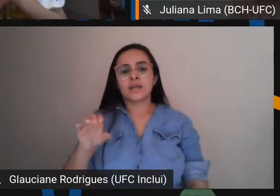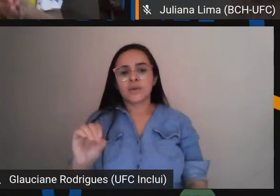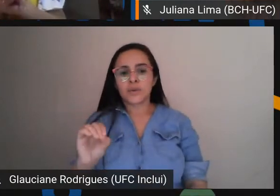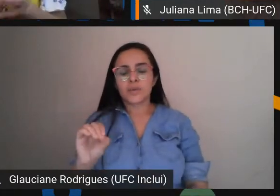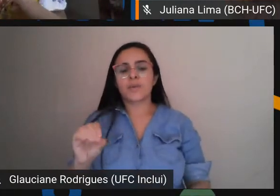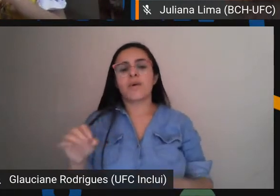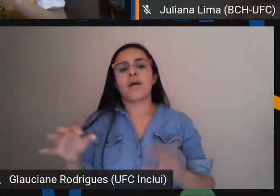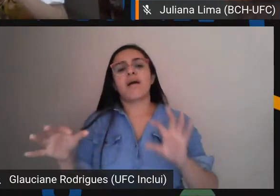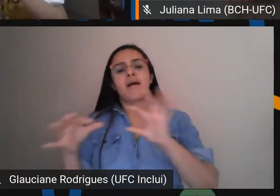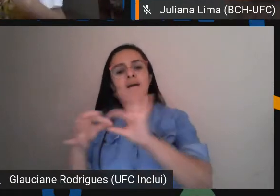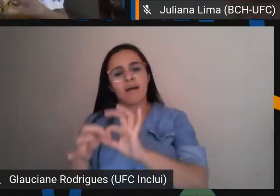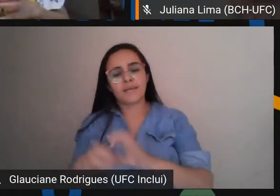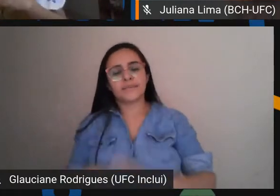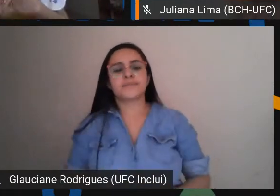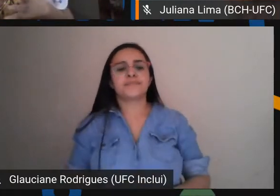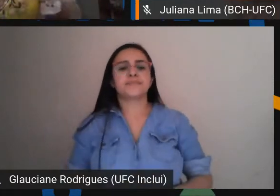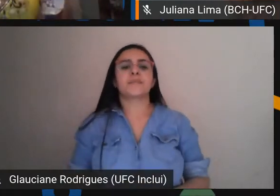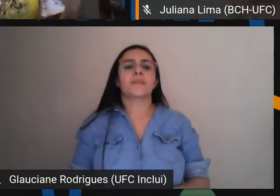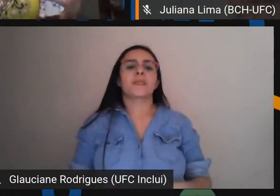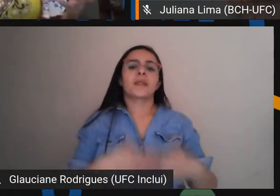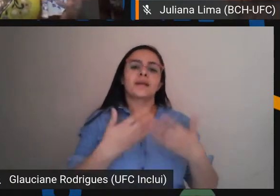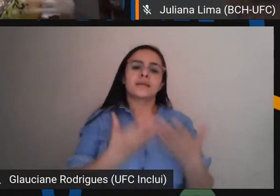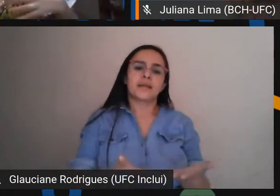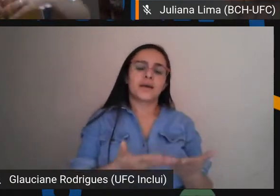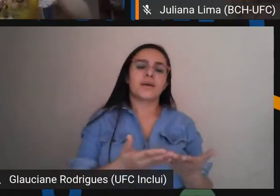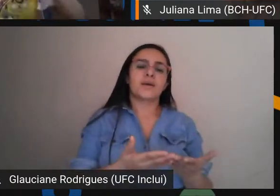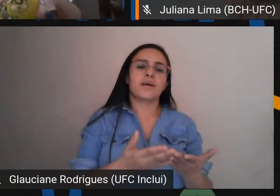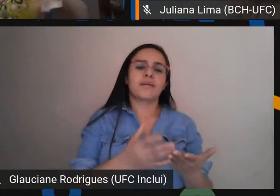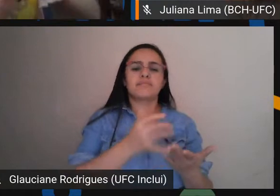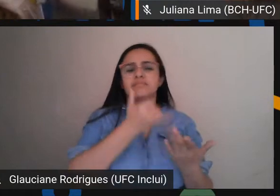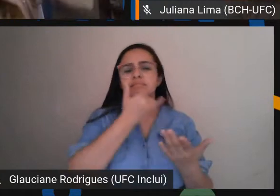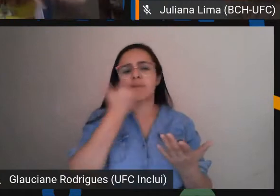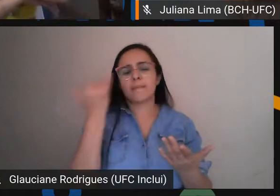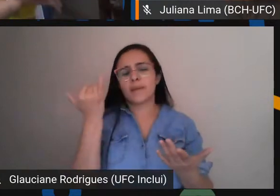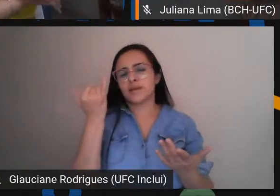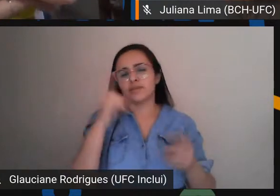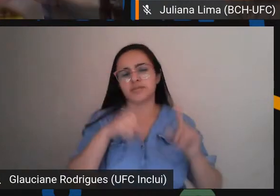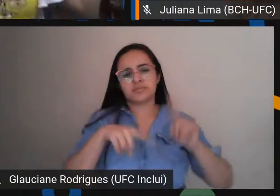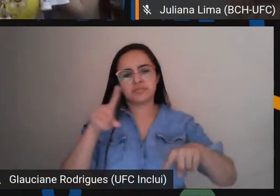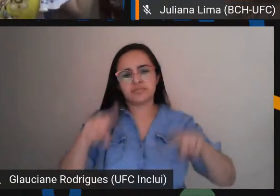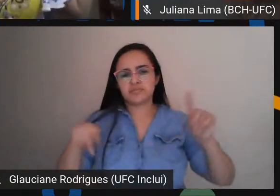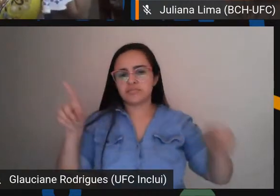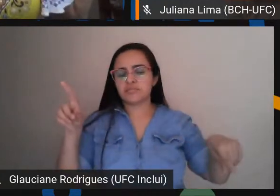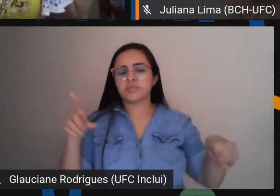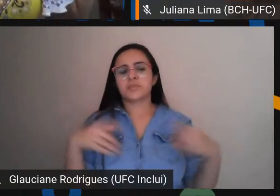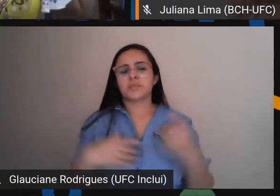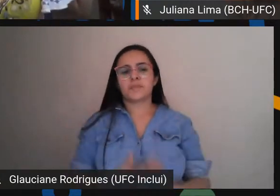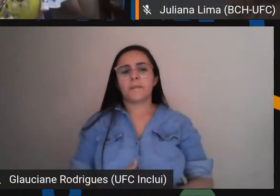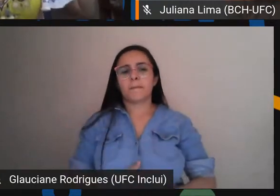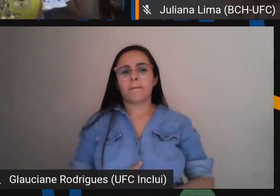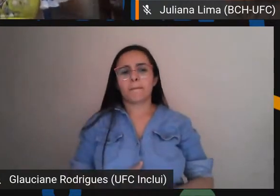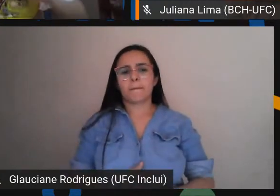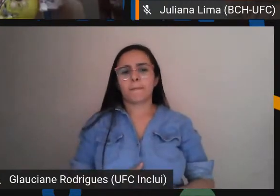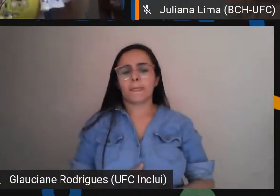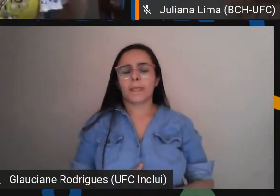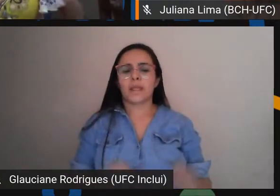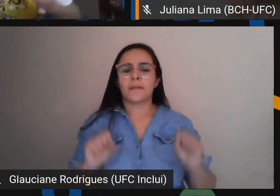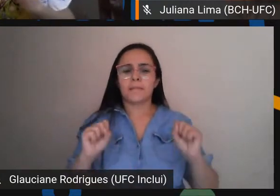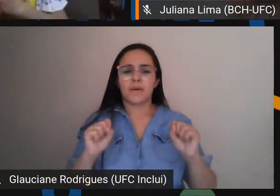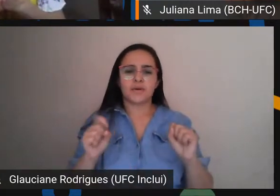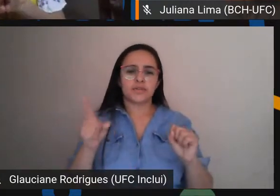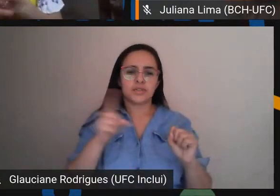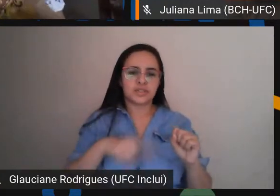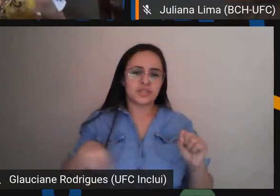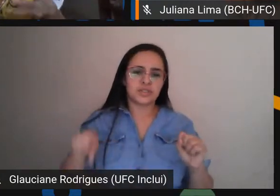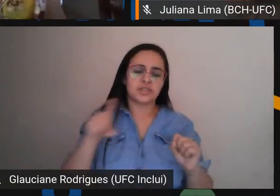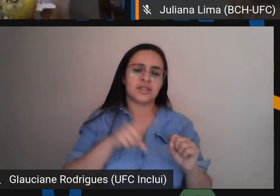Ah, se for um estudo observacional, tem uma ferramenta que se chama Newcast Total. Enfim, aí eu posso jogar um monte de sigla aqui para te assustar,